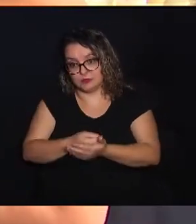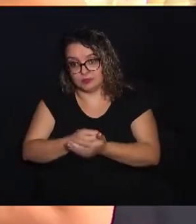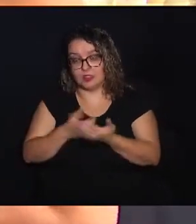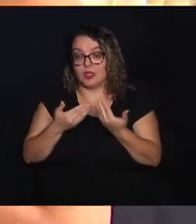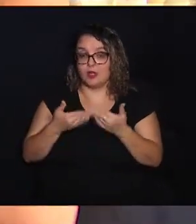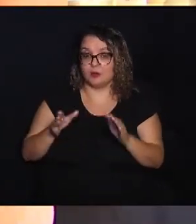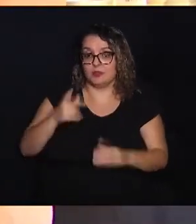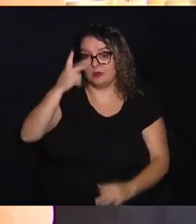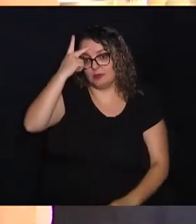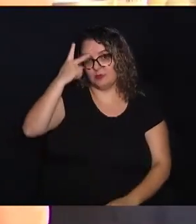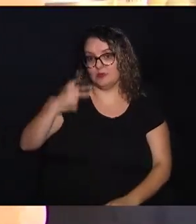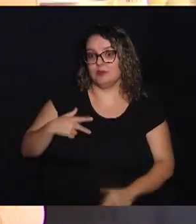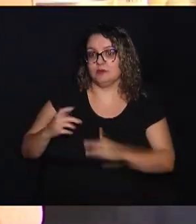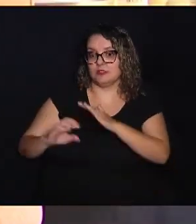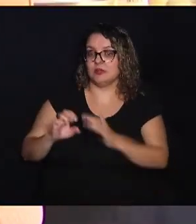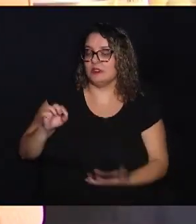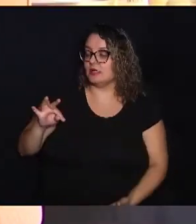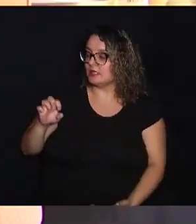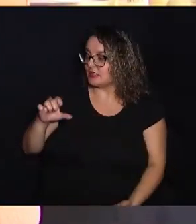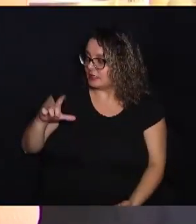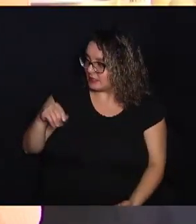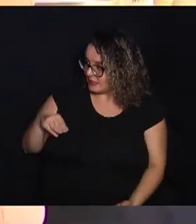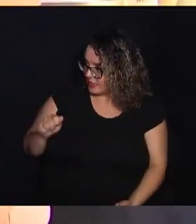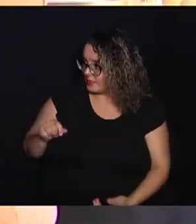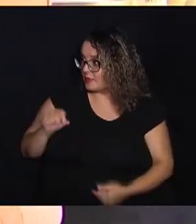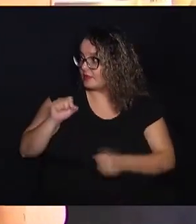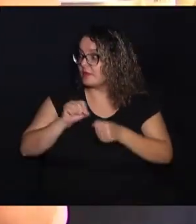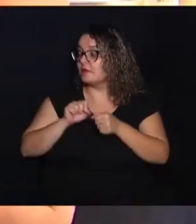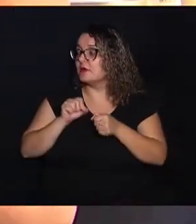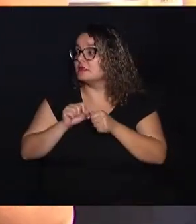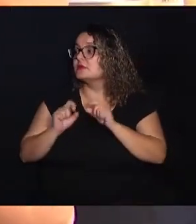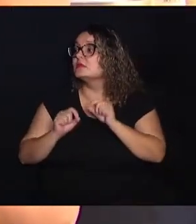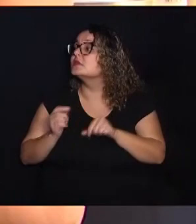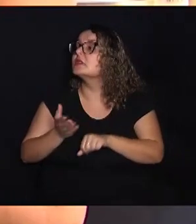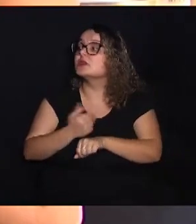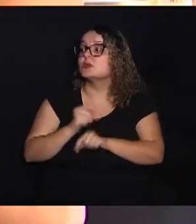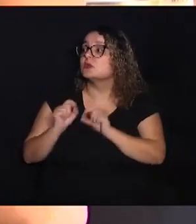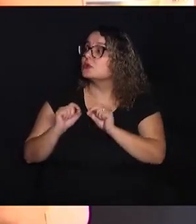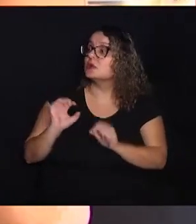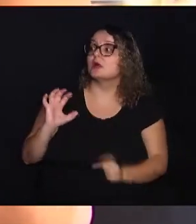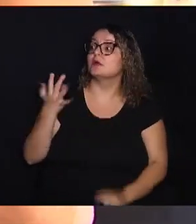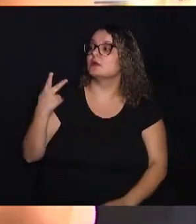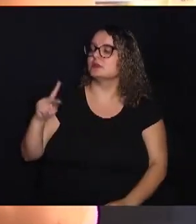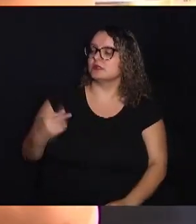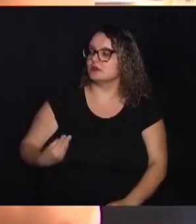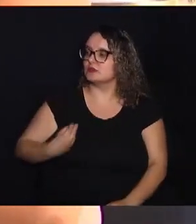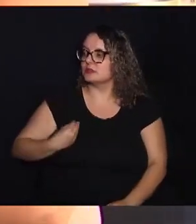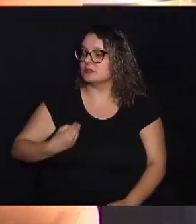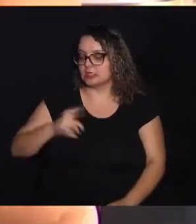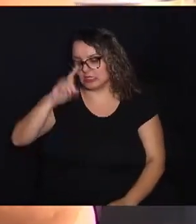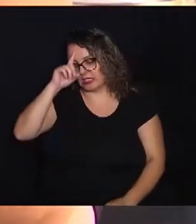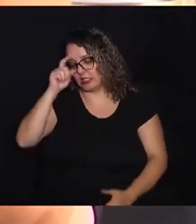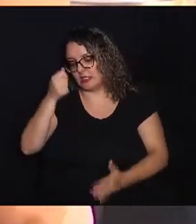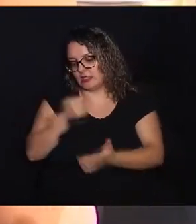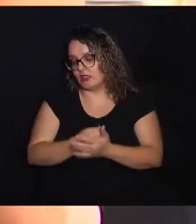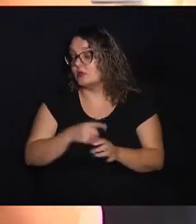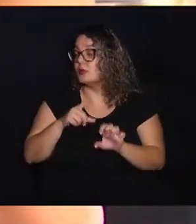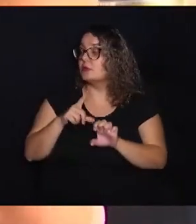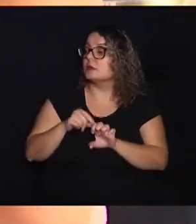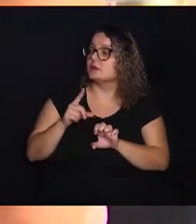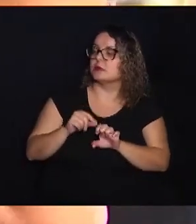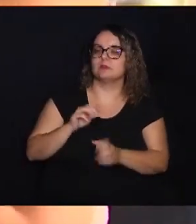próprio negócio. Thelma, o que você fazia antes? O que estava acontecendo na sua vida que você decidiu empreender?